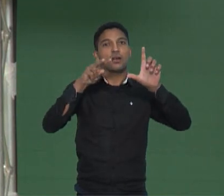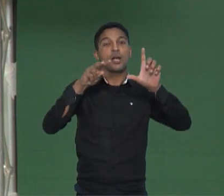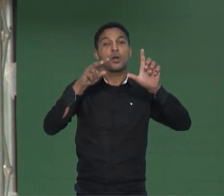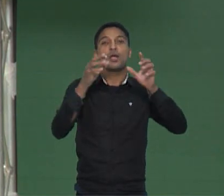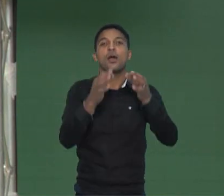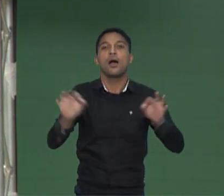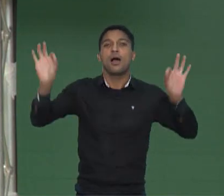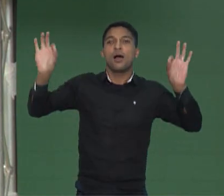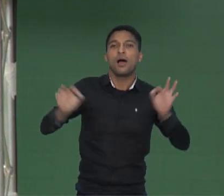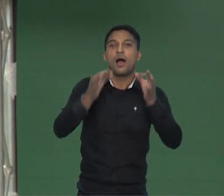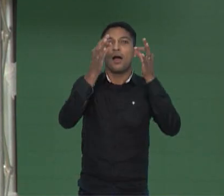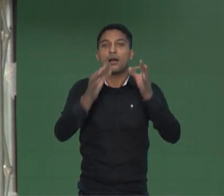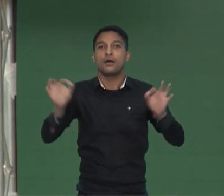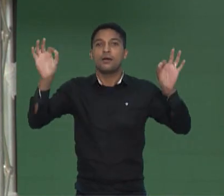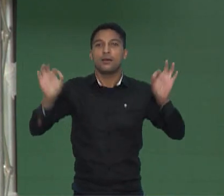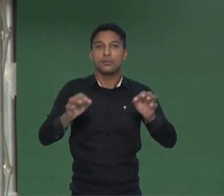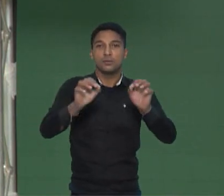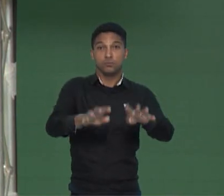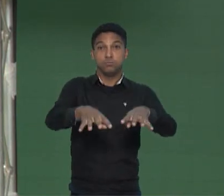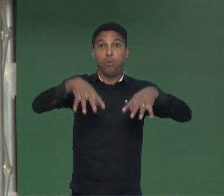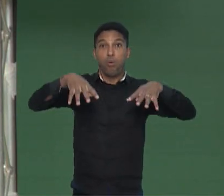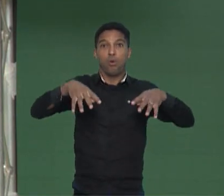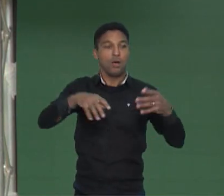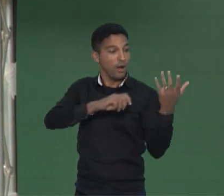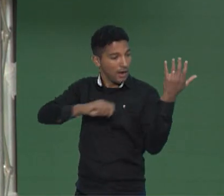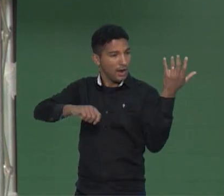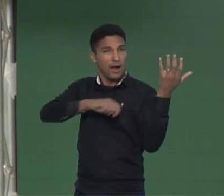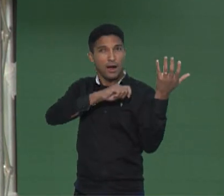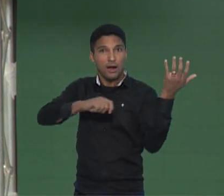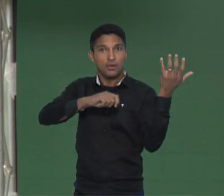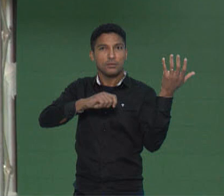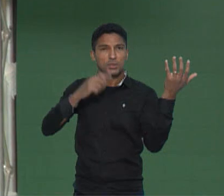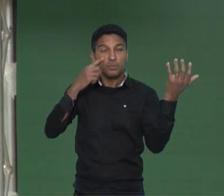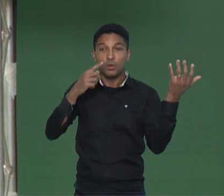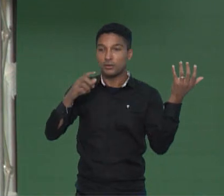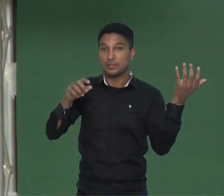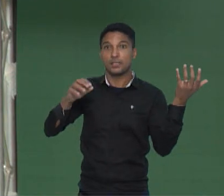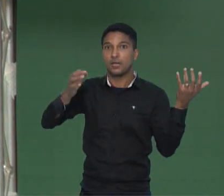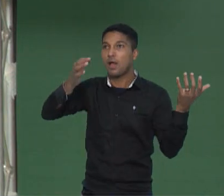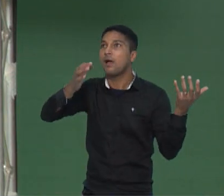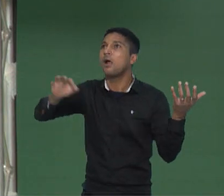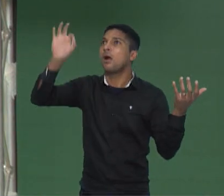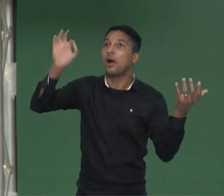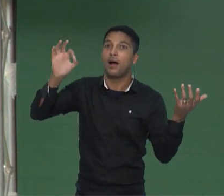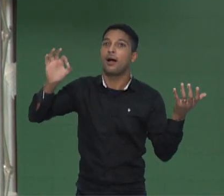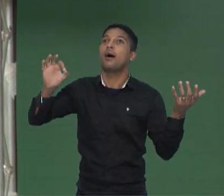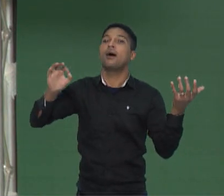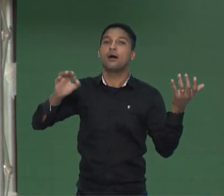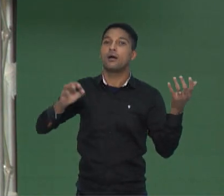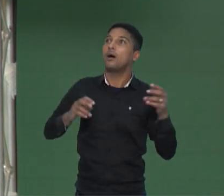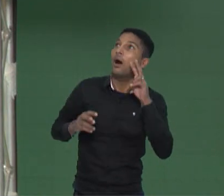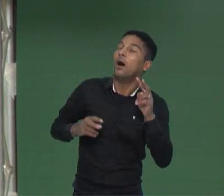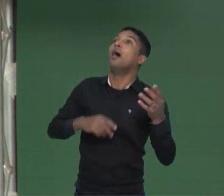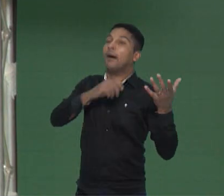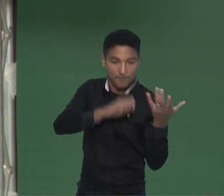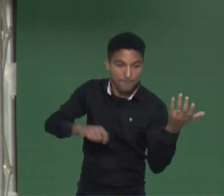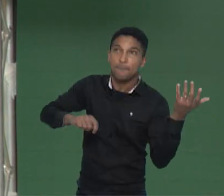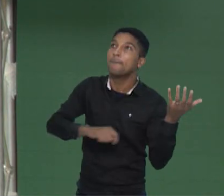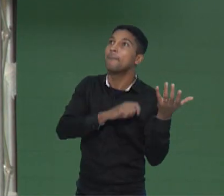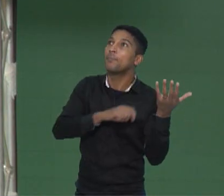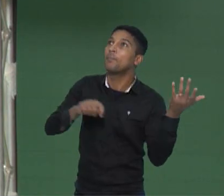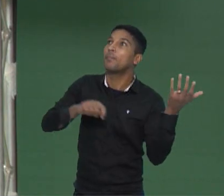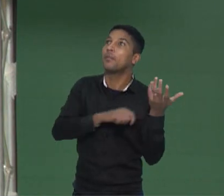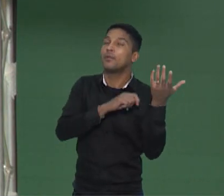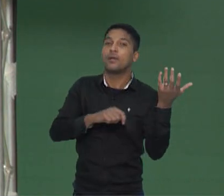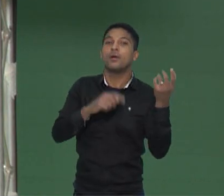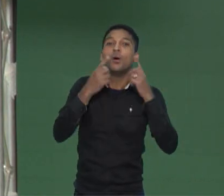impedem ele de executar sua profissão, executar o que ele gosta. Se você não conhece, fica uma sugestão para você pesquisar um pouco sobre